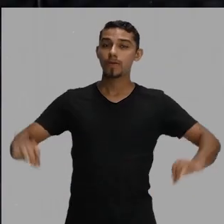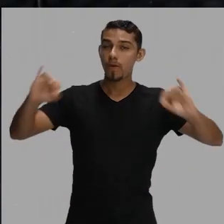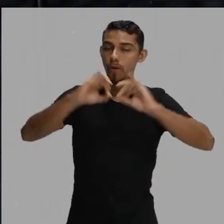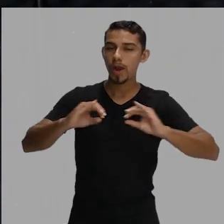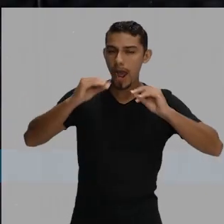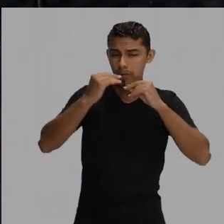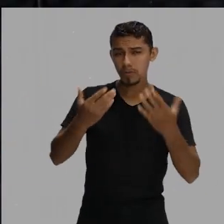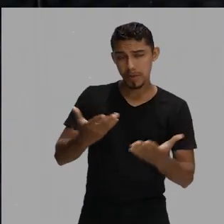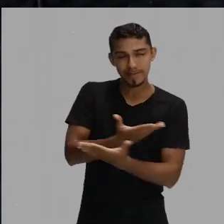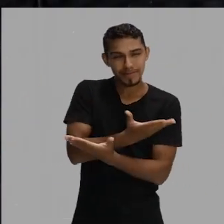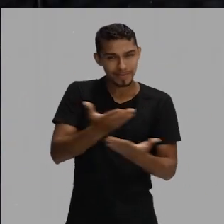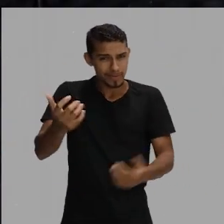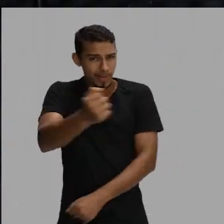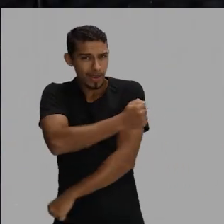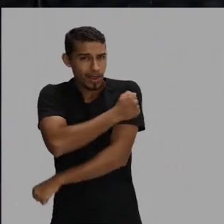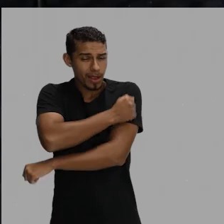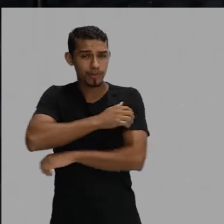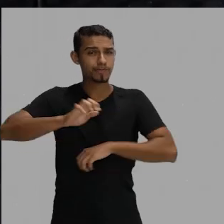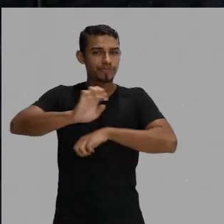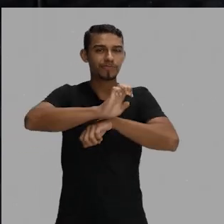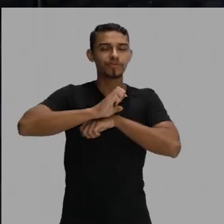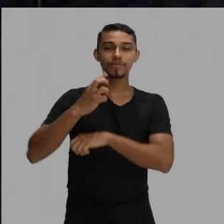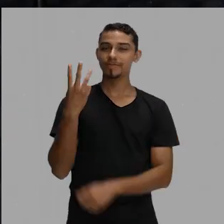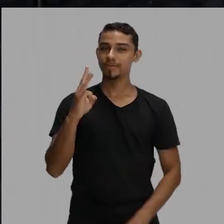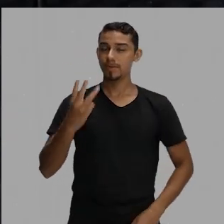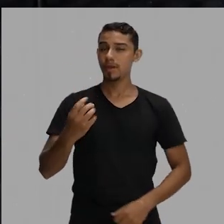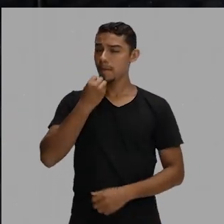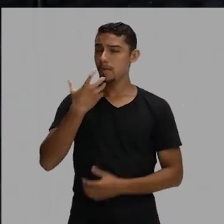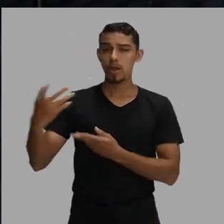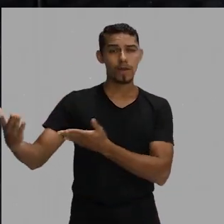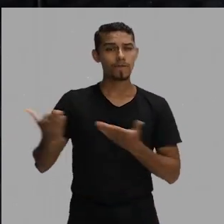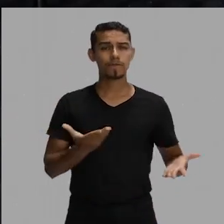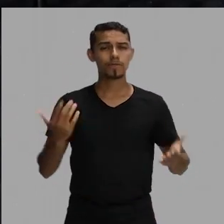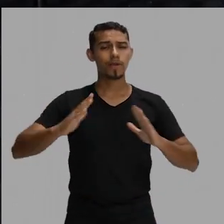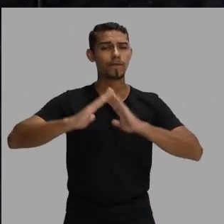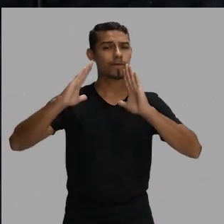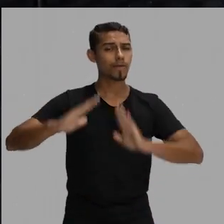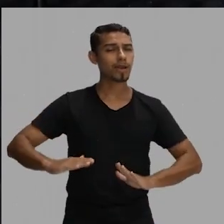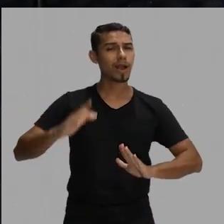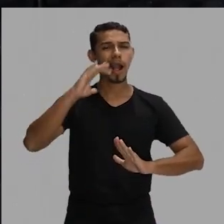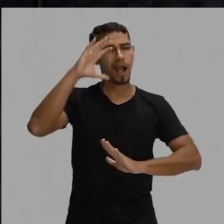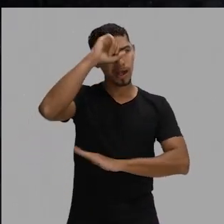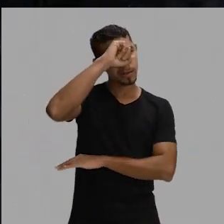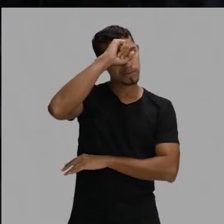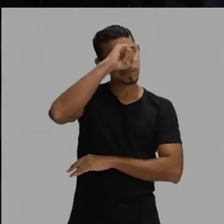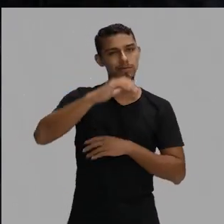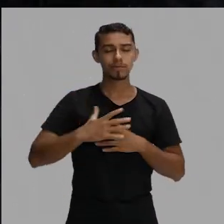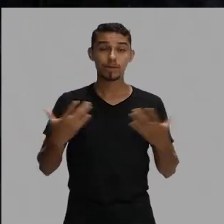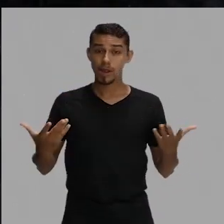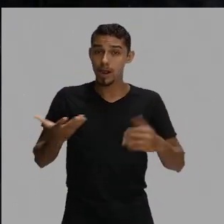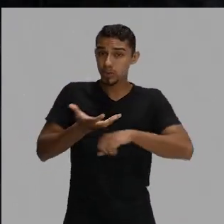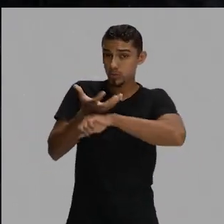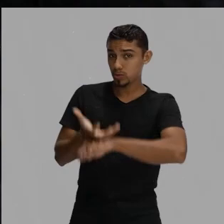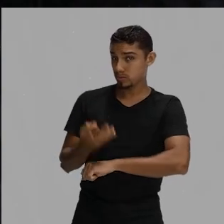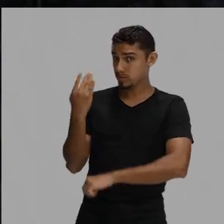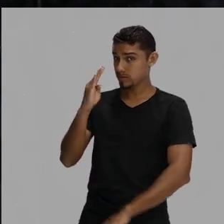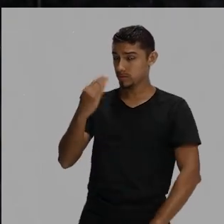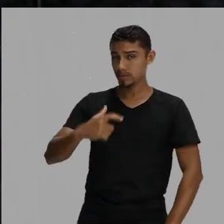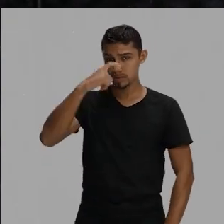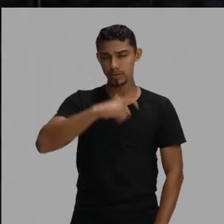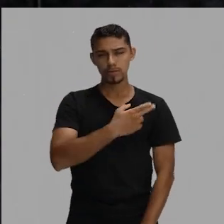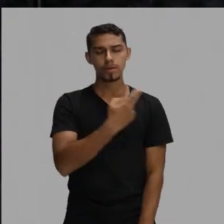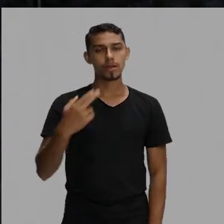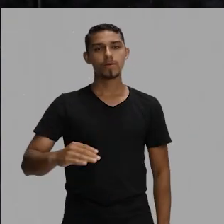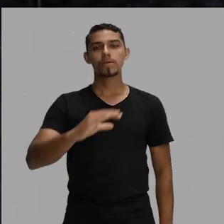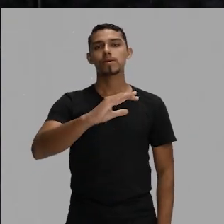Olá, querido aluno da Rede Estadual do Maranhão, sejam bem-vindos a mais um Fique em Casa Aprendendo. Hoje aqui mais uma aula de Biologia. Para quem não